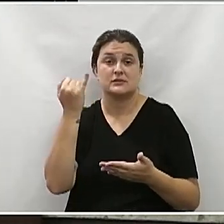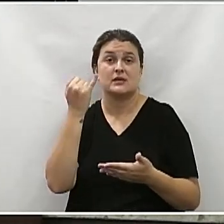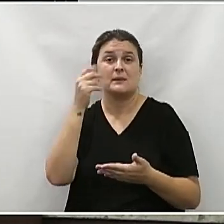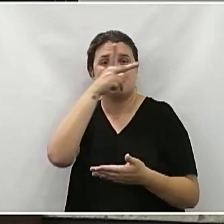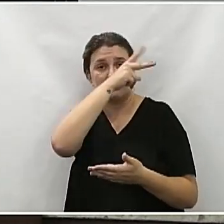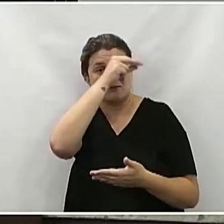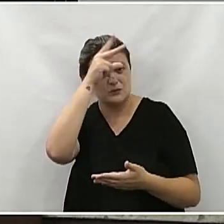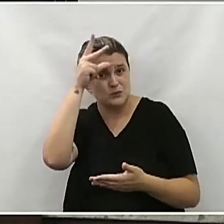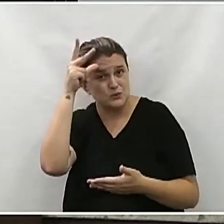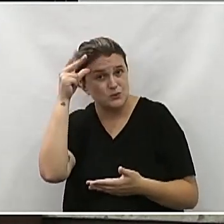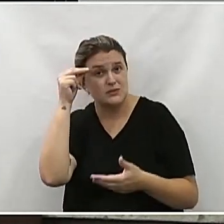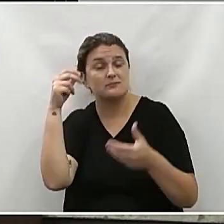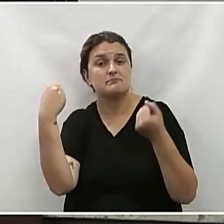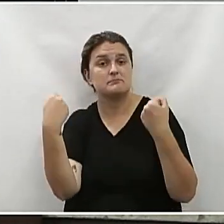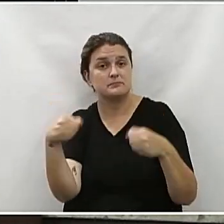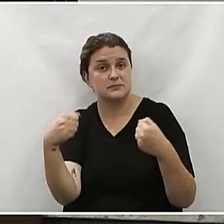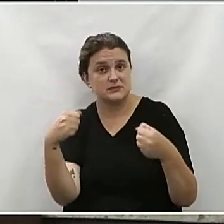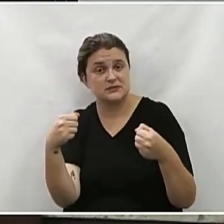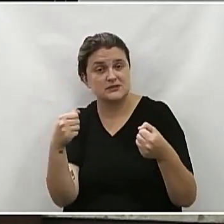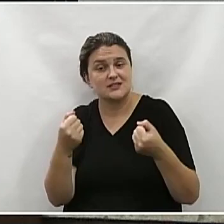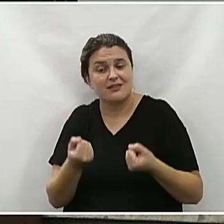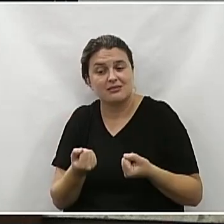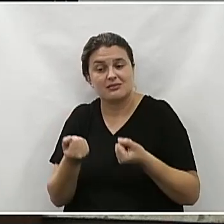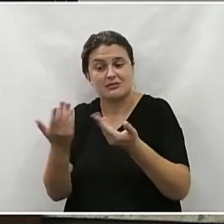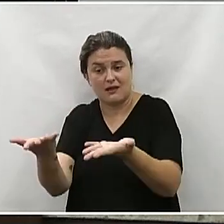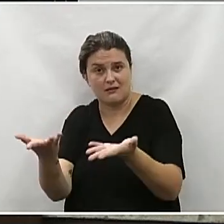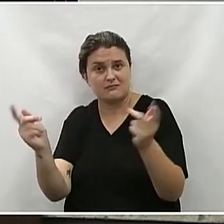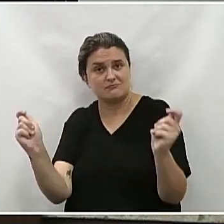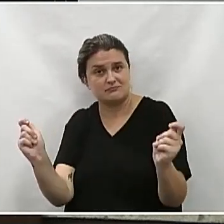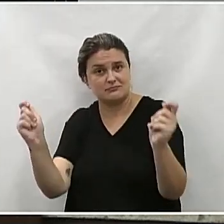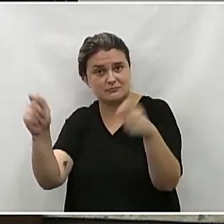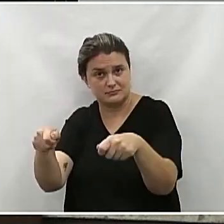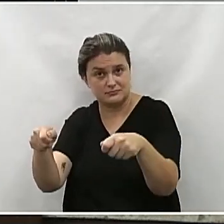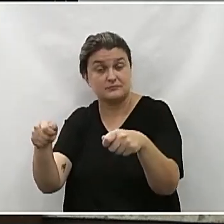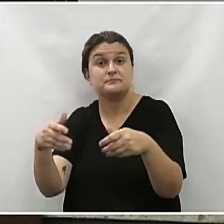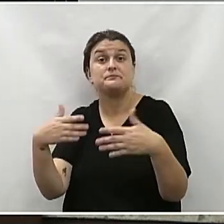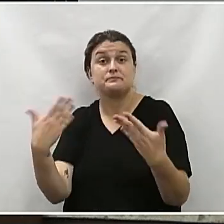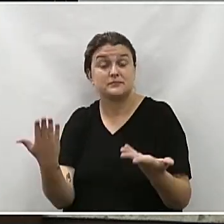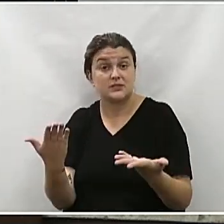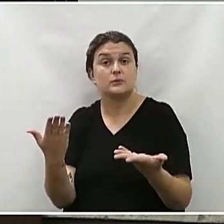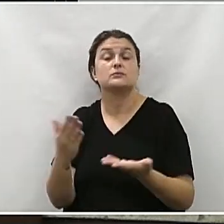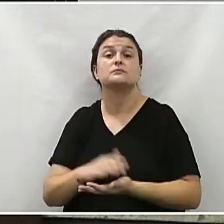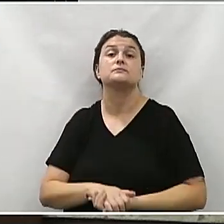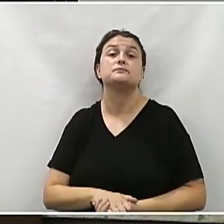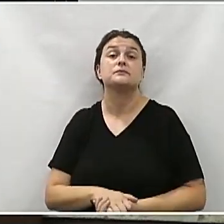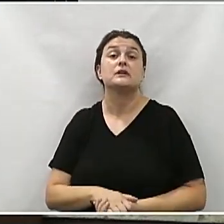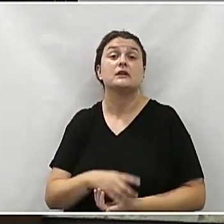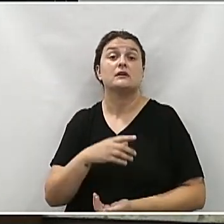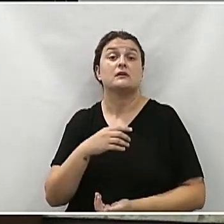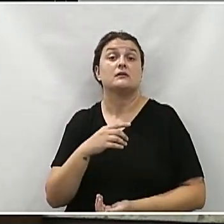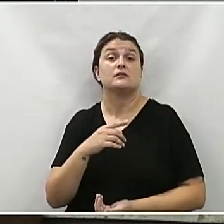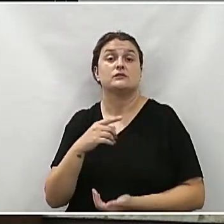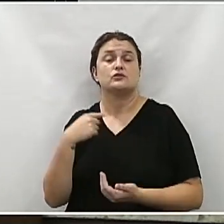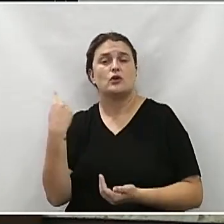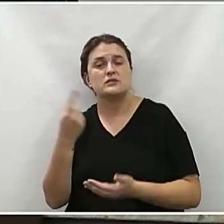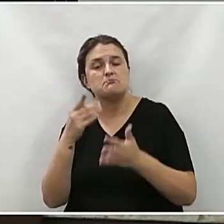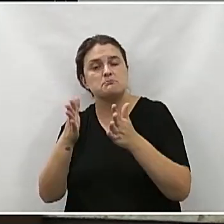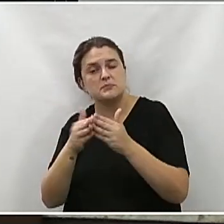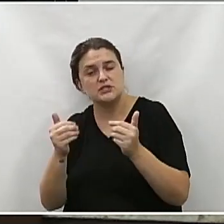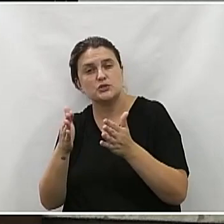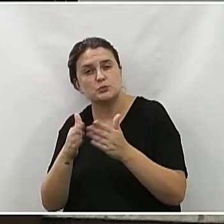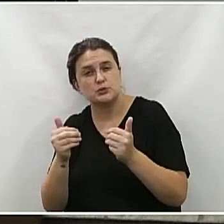público precisa dar condições e isso é muito importante vários pedidos de